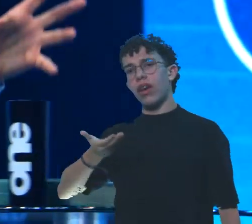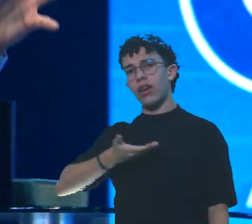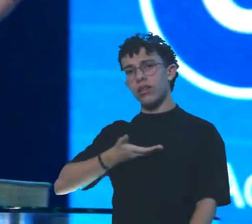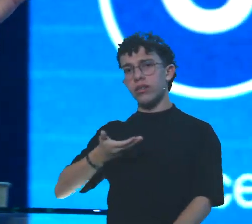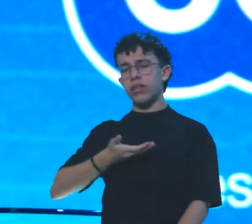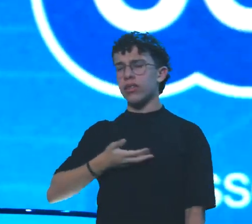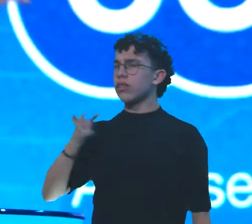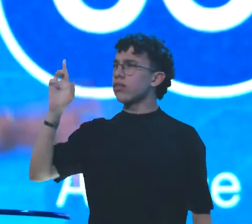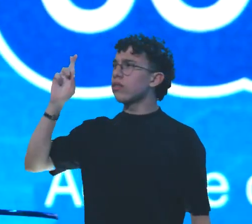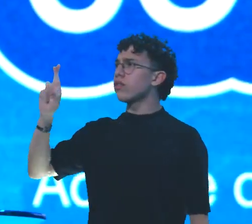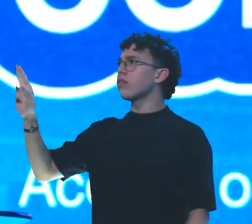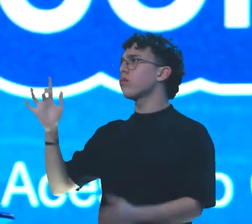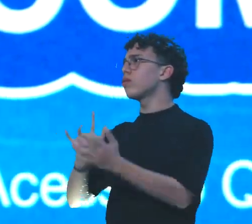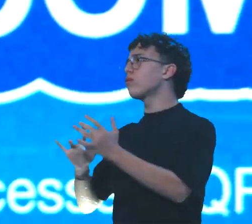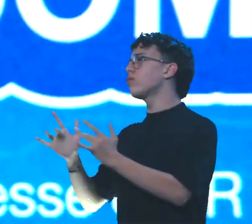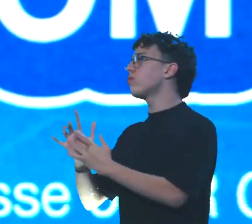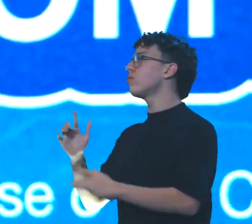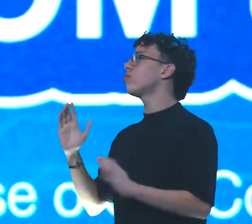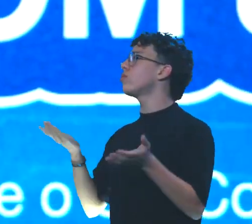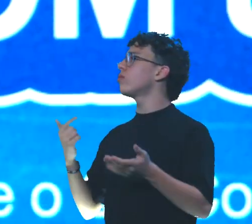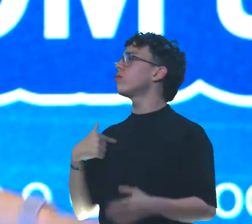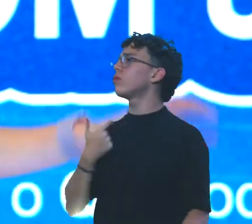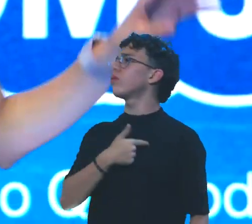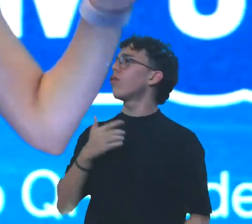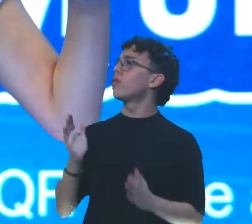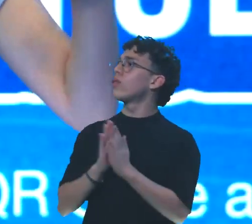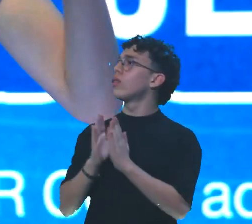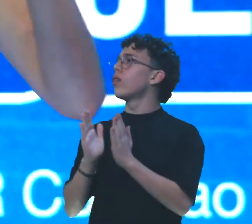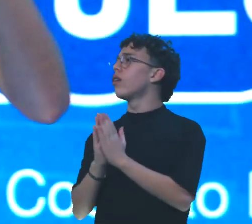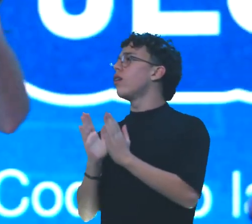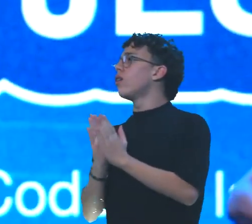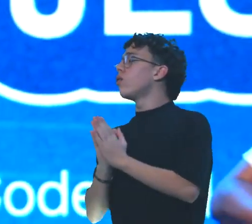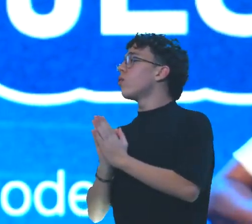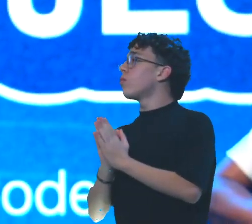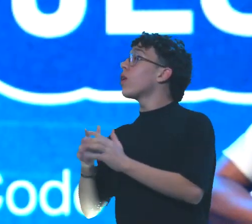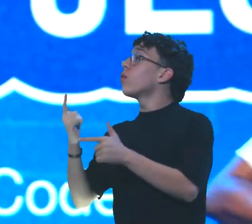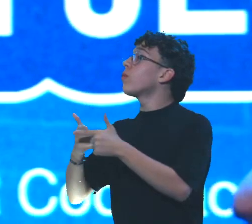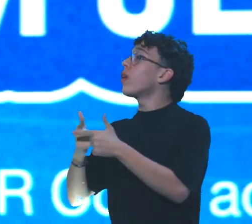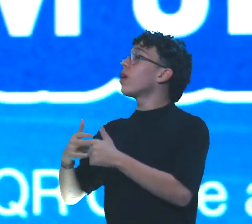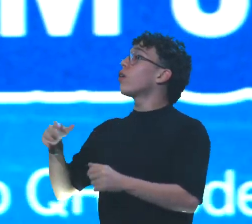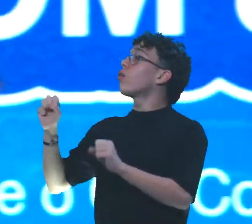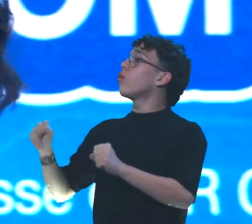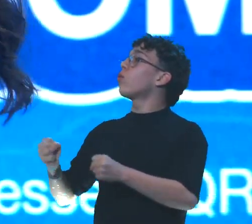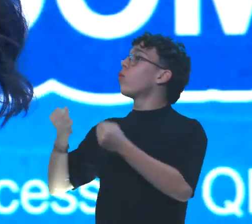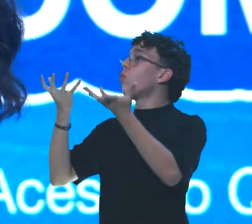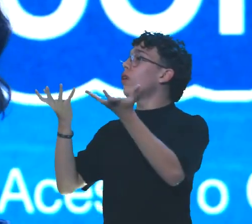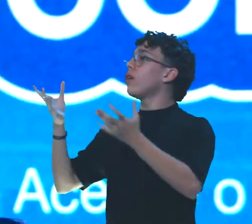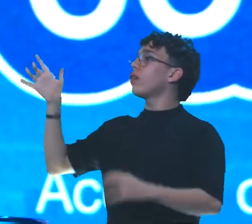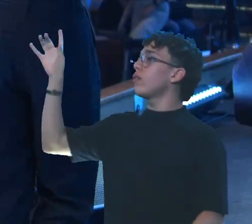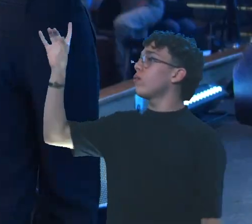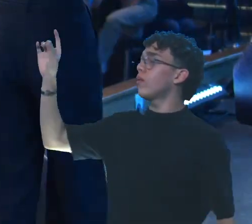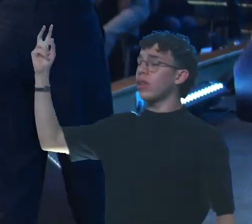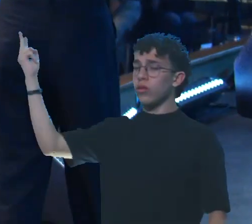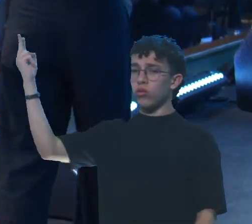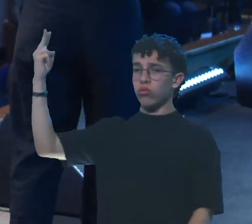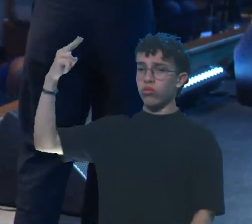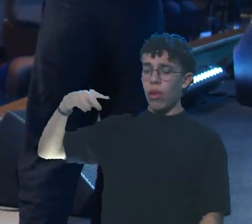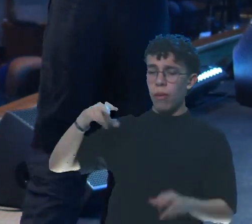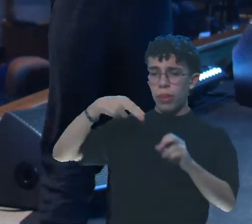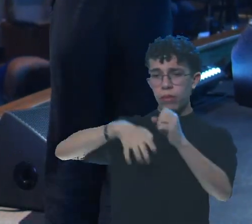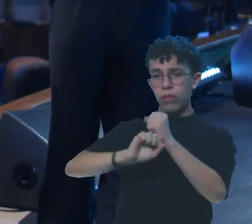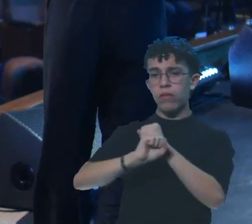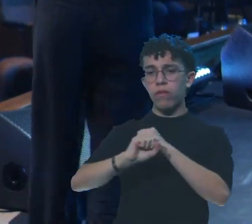Senhor Jesus, hoje nós oramos, Pai, para que quando o Senhor olhar para o Flow, quando o Senhor olhar para a